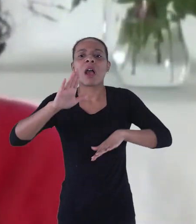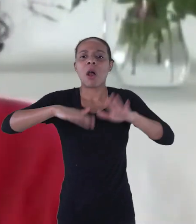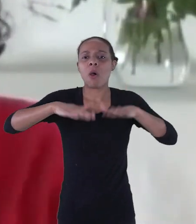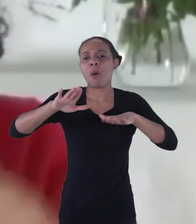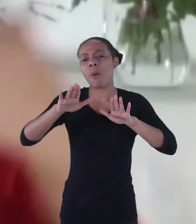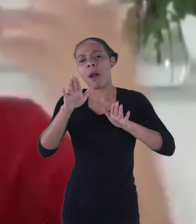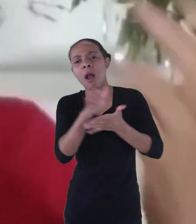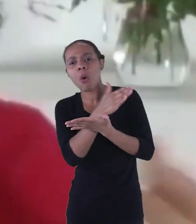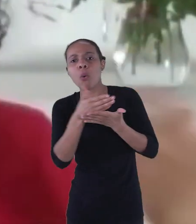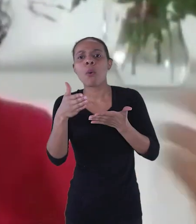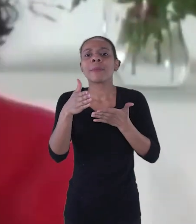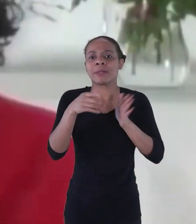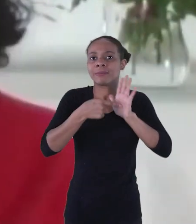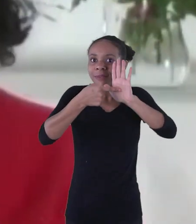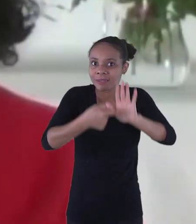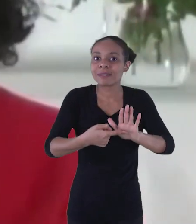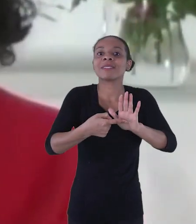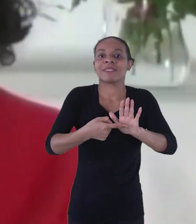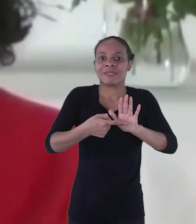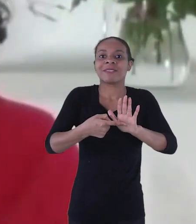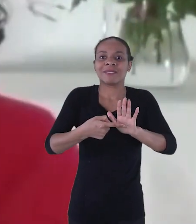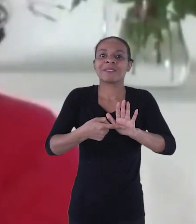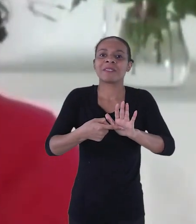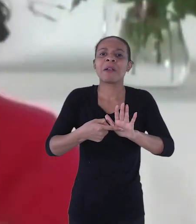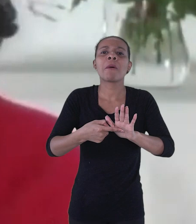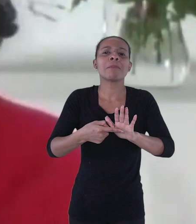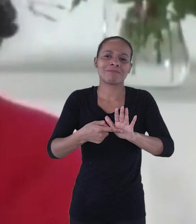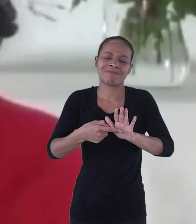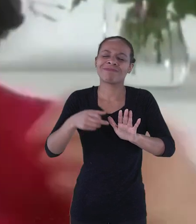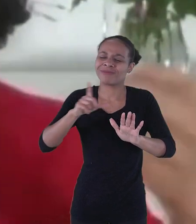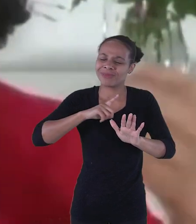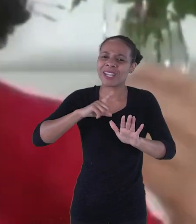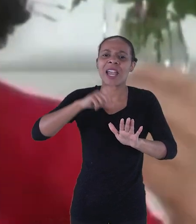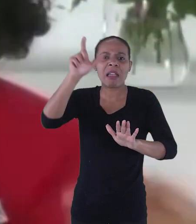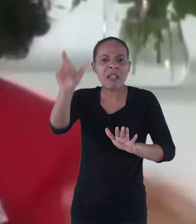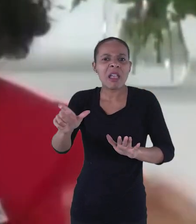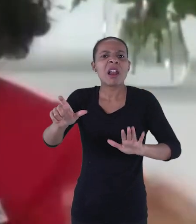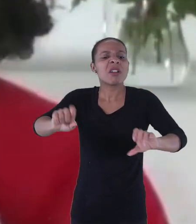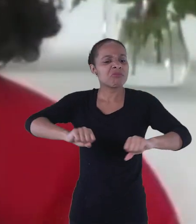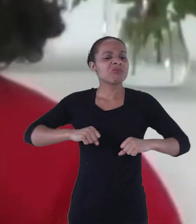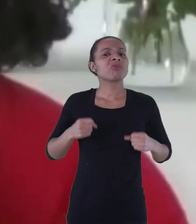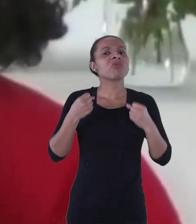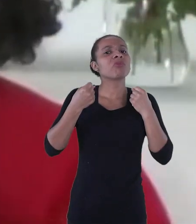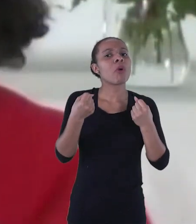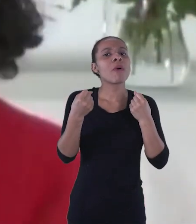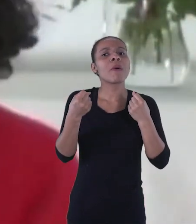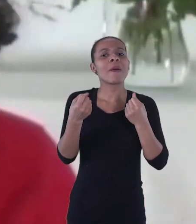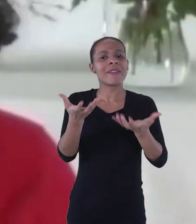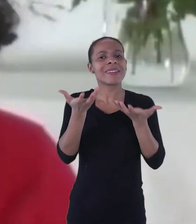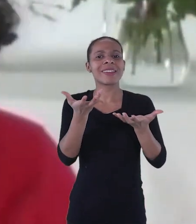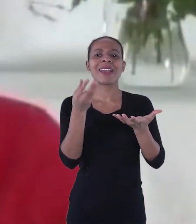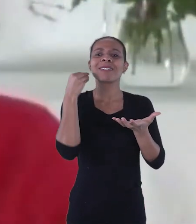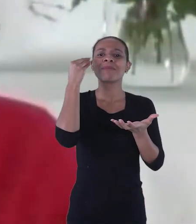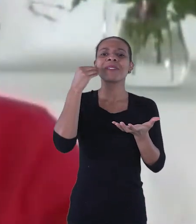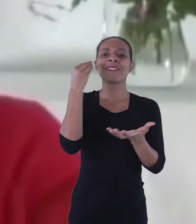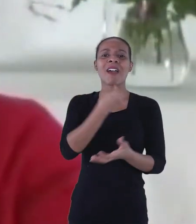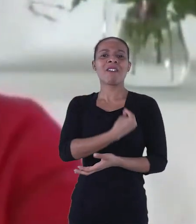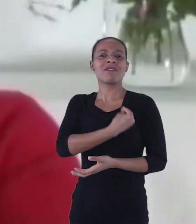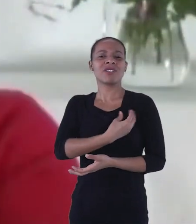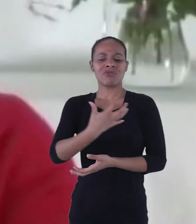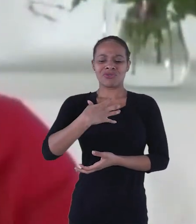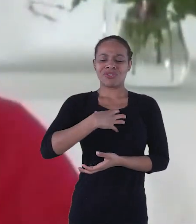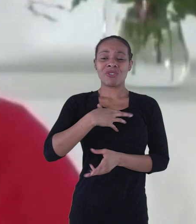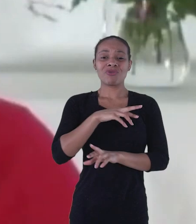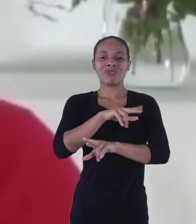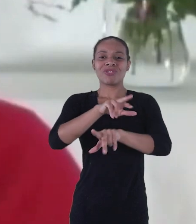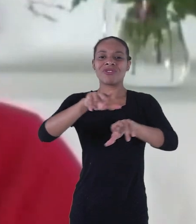ela era uma mulher arrojada para a época dela, uma mulher disposta a experimentar a vida de modos diferentes. Por